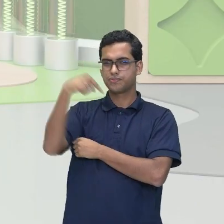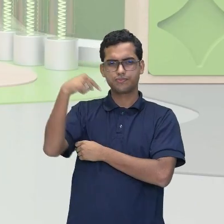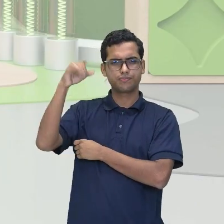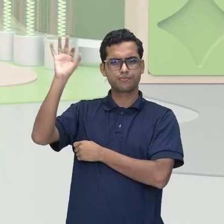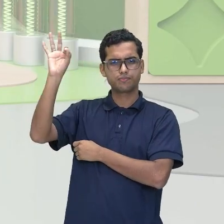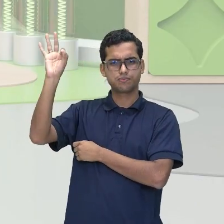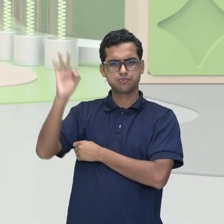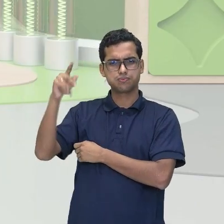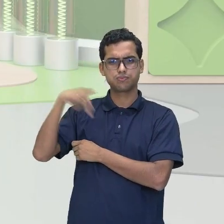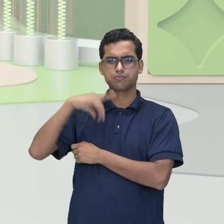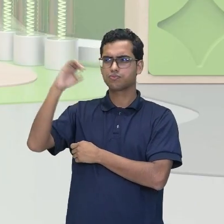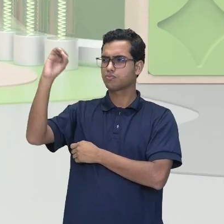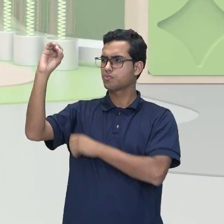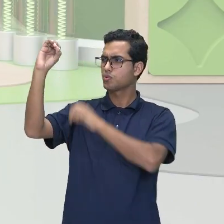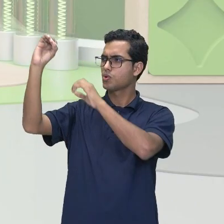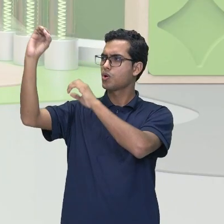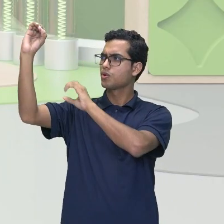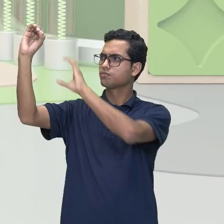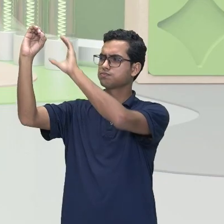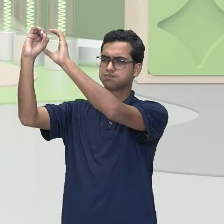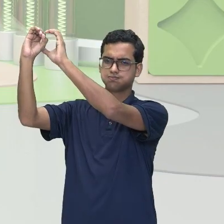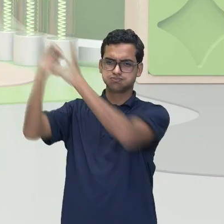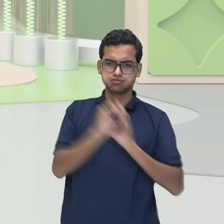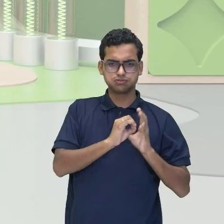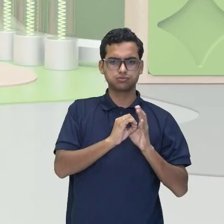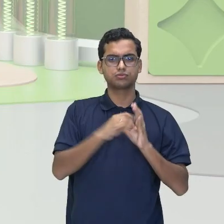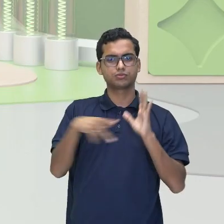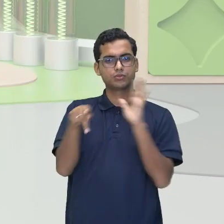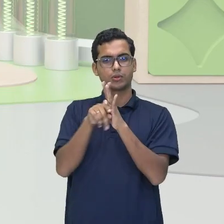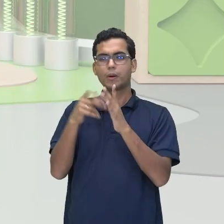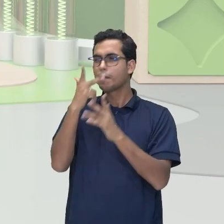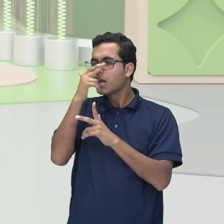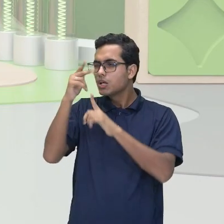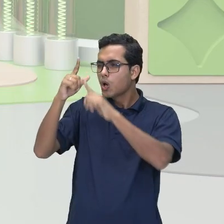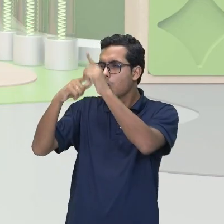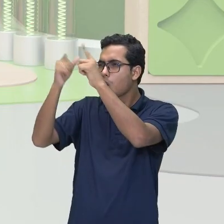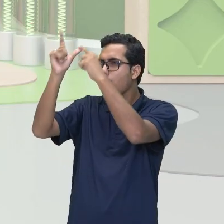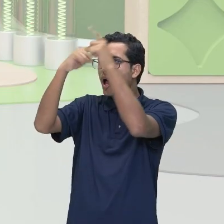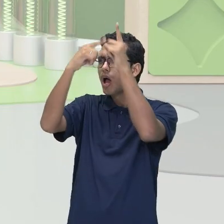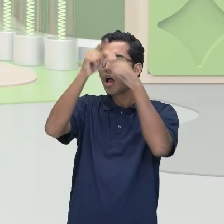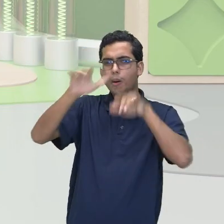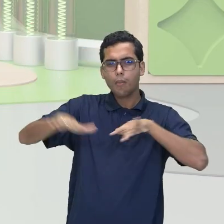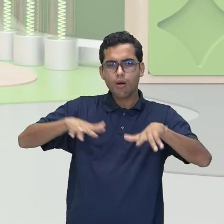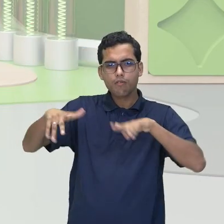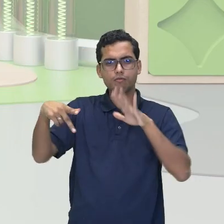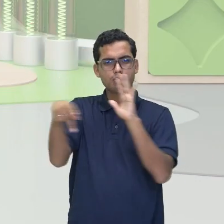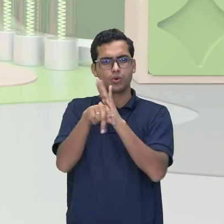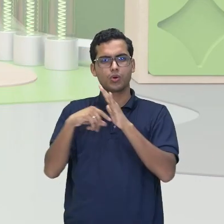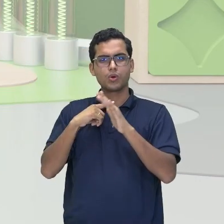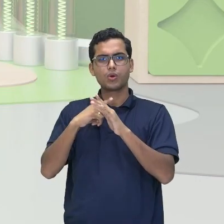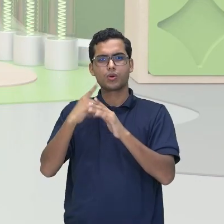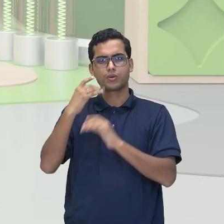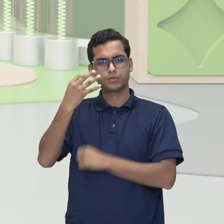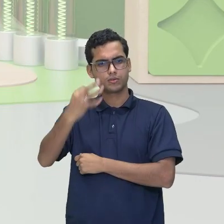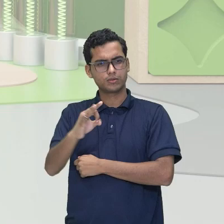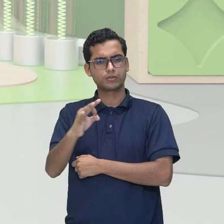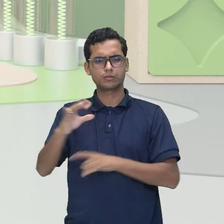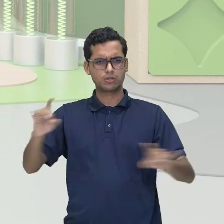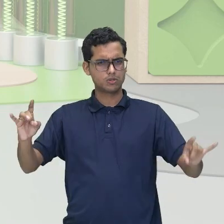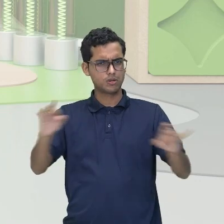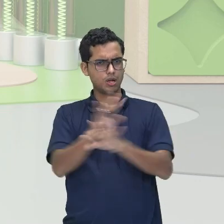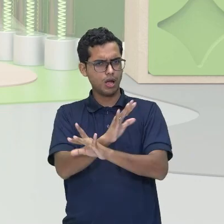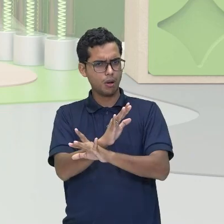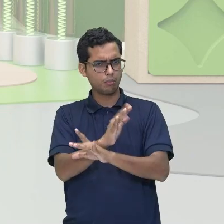geralmente chamamos de quê? De estrelas cadentes, certo? Será que acabou por aí? Ainda temos mais